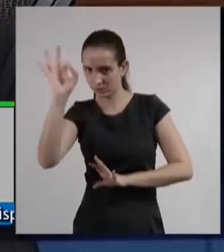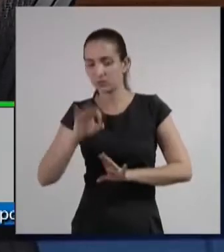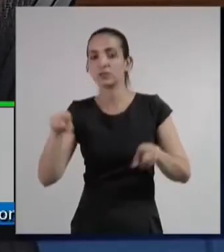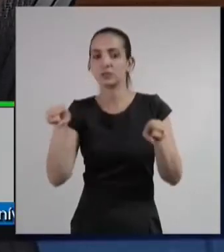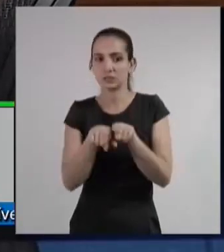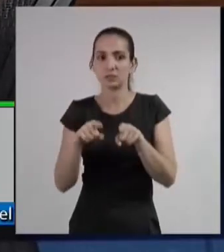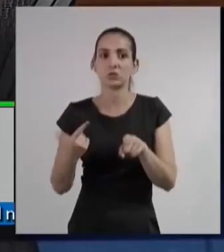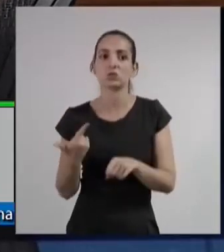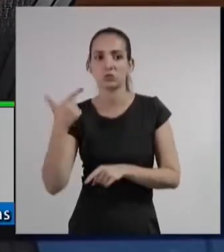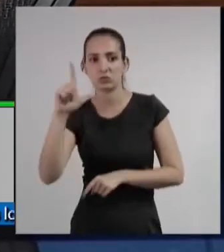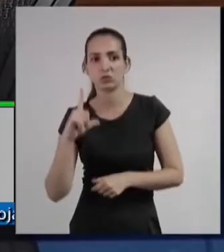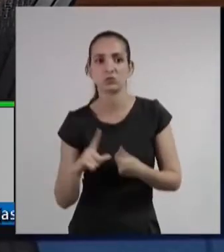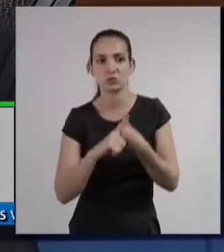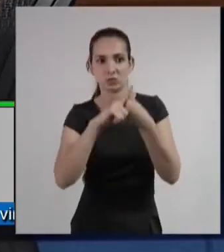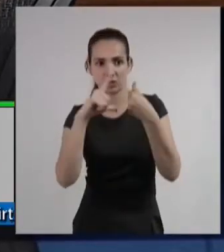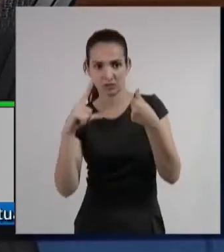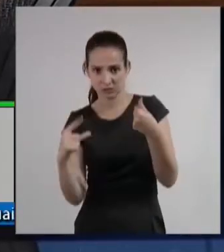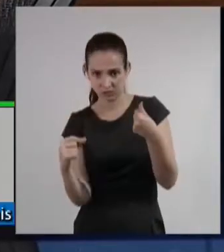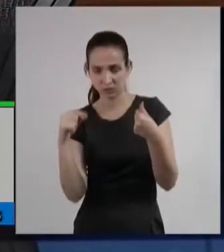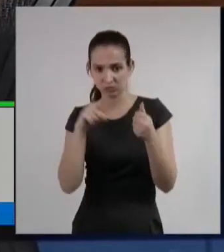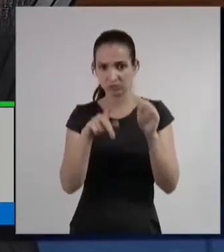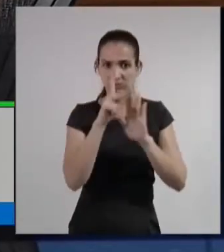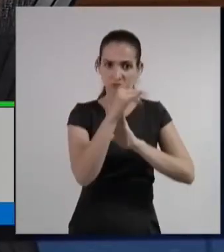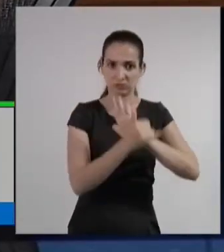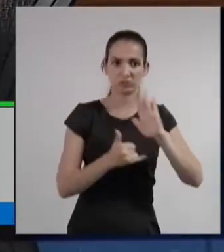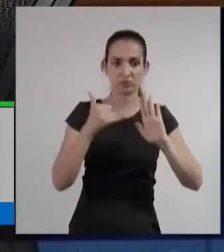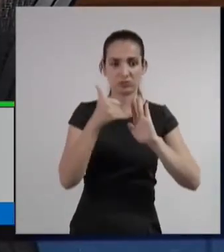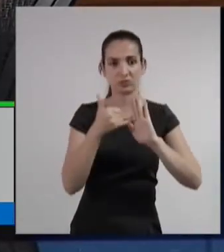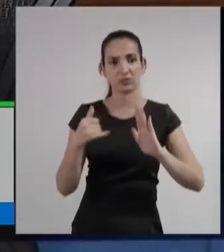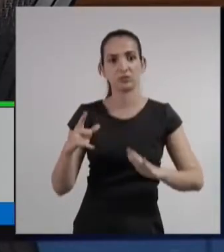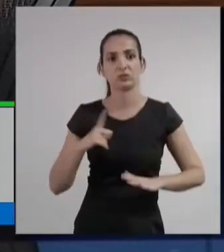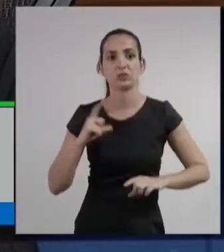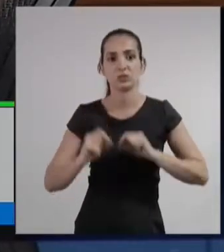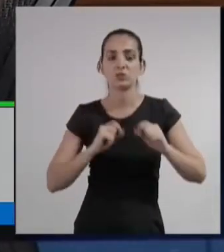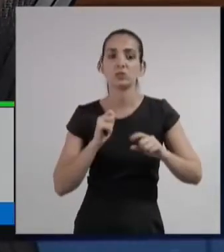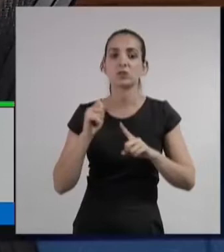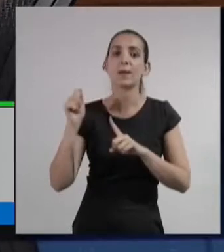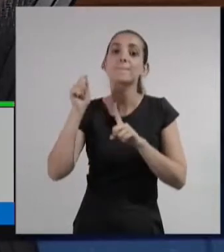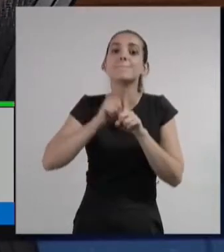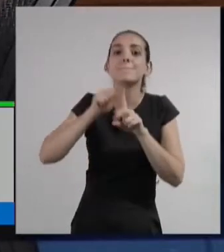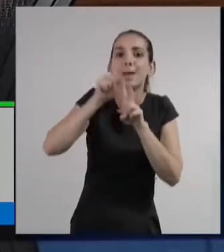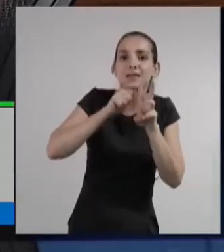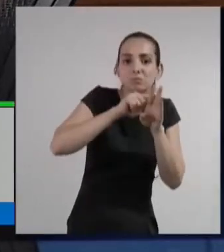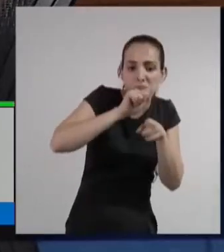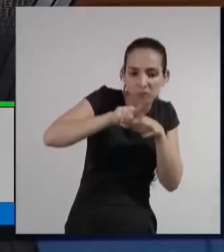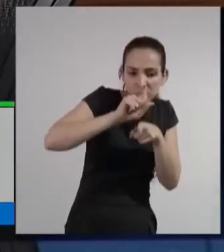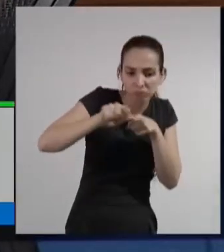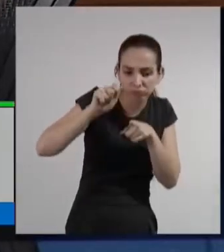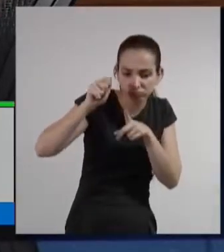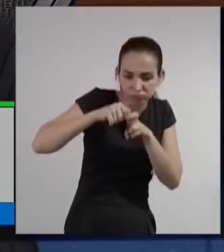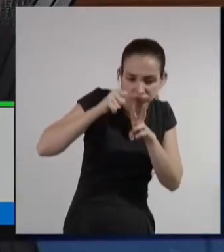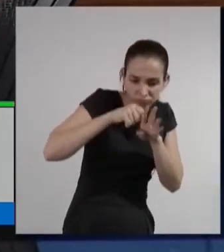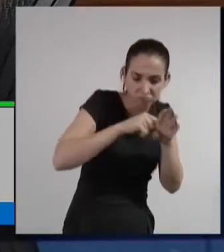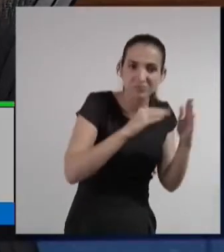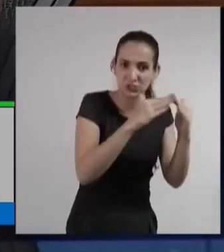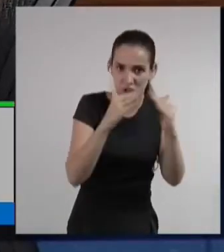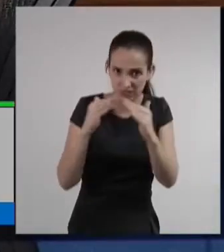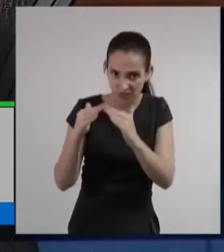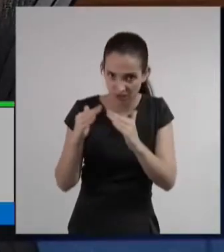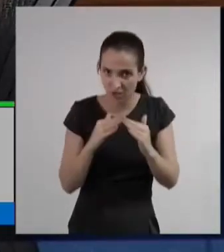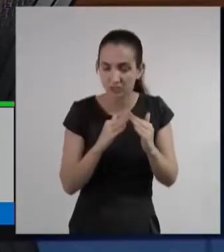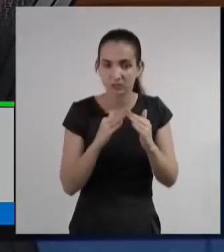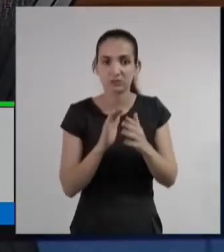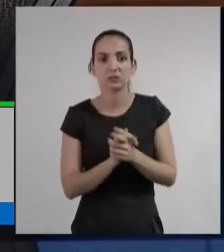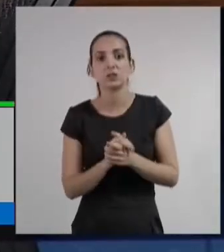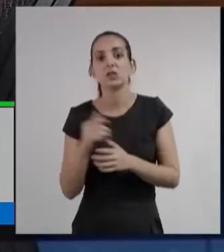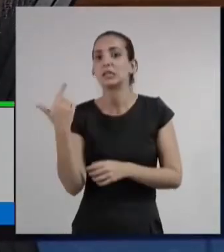engano, também, onde estava previsto apenas o parcelamento nos imóveis, onde não é